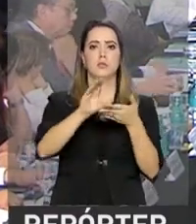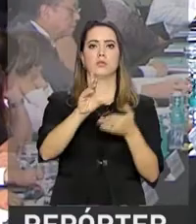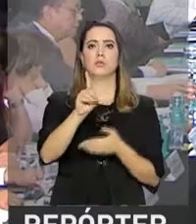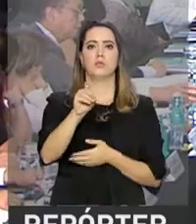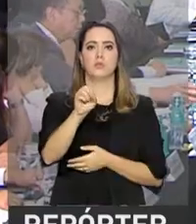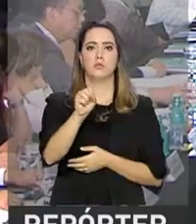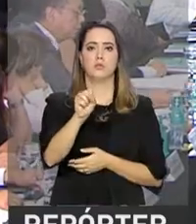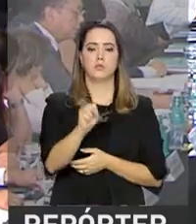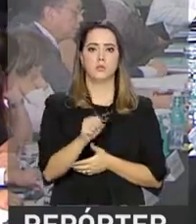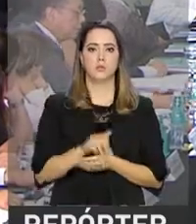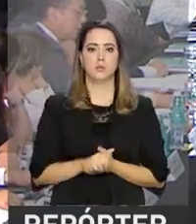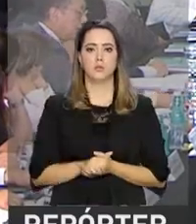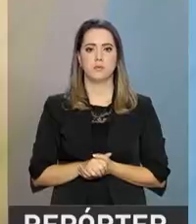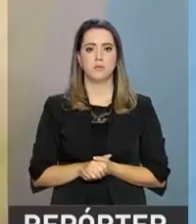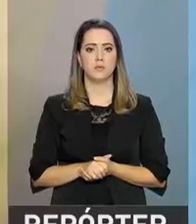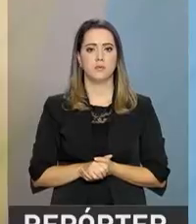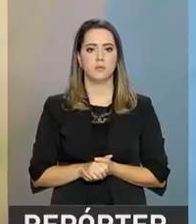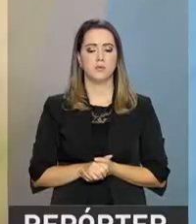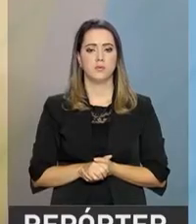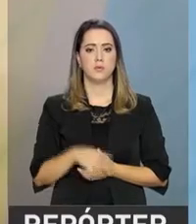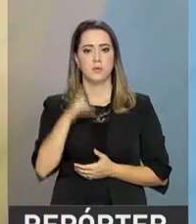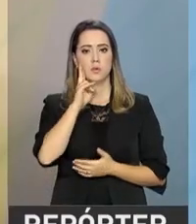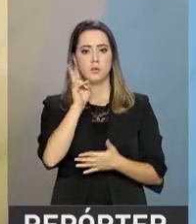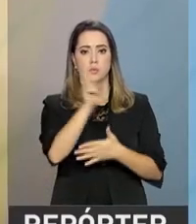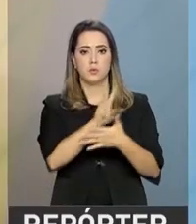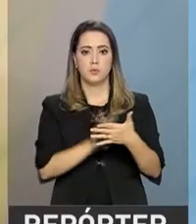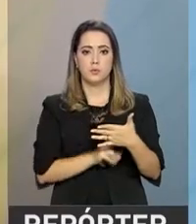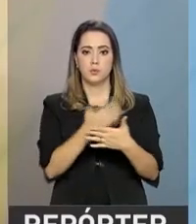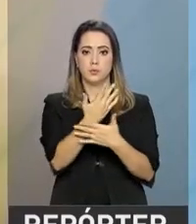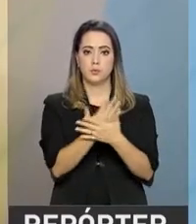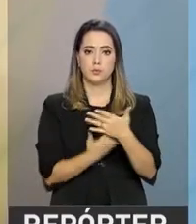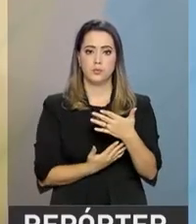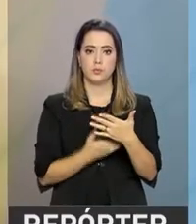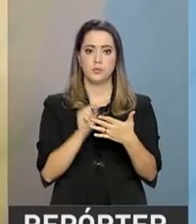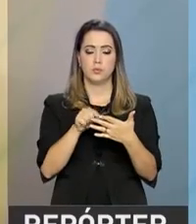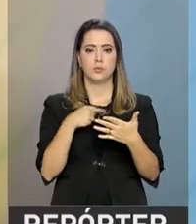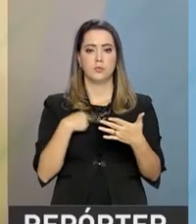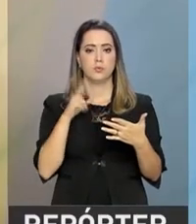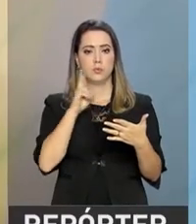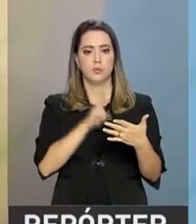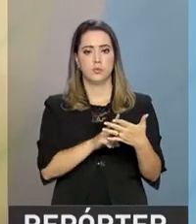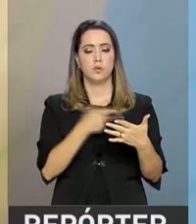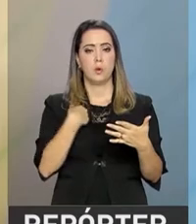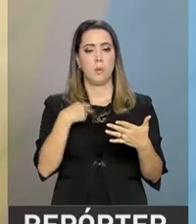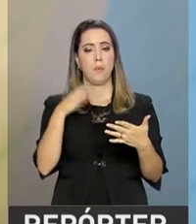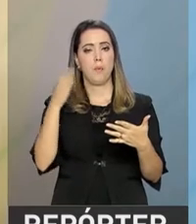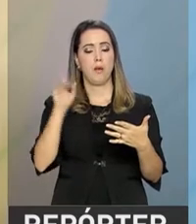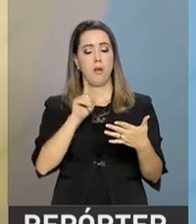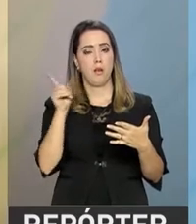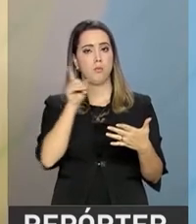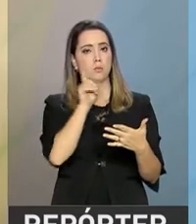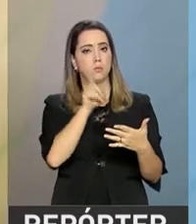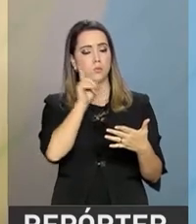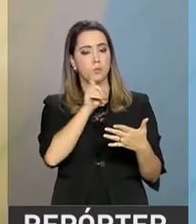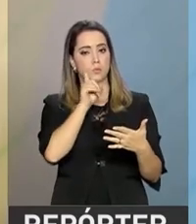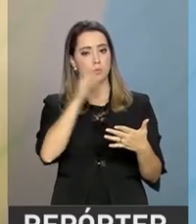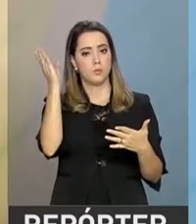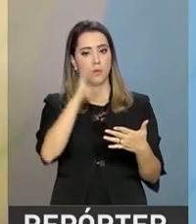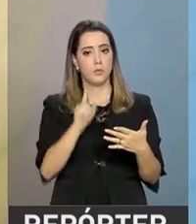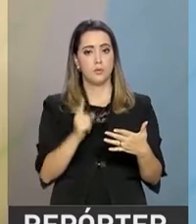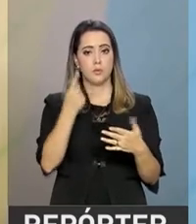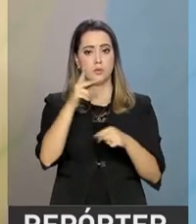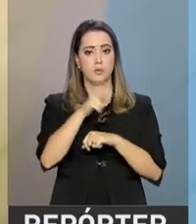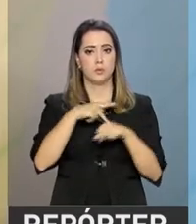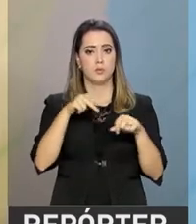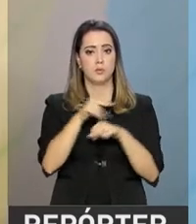econômico e social tô vendo agora uma decoração anchieta pela casa branca de que o brasil é um dos países